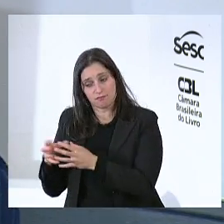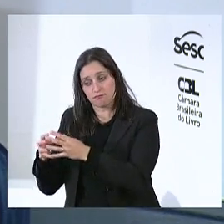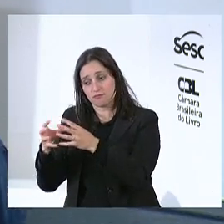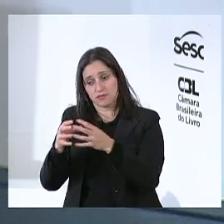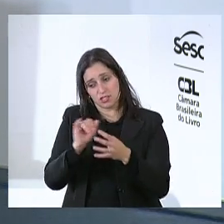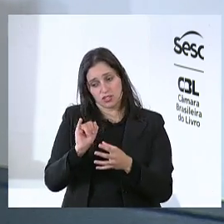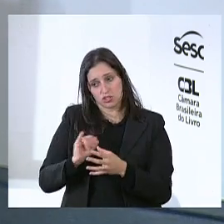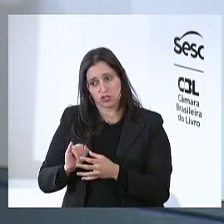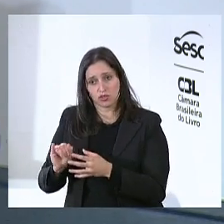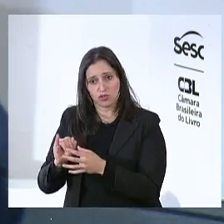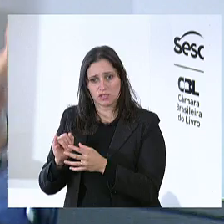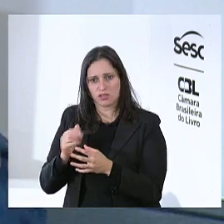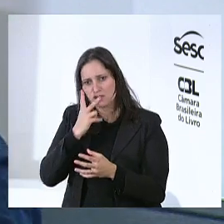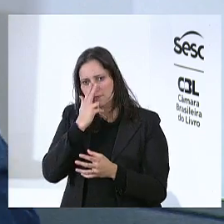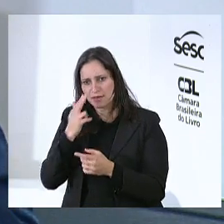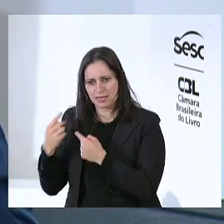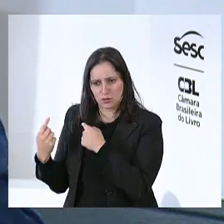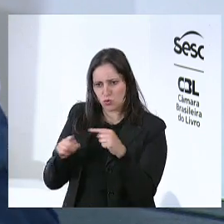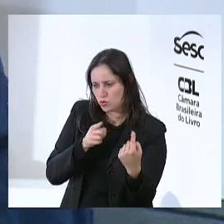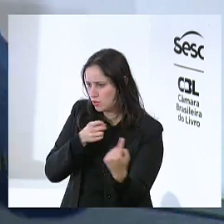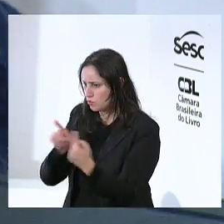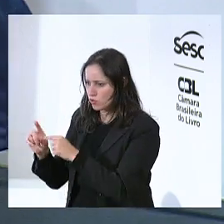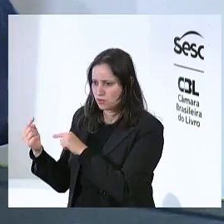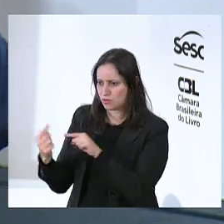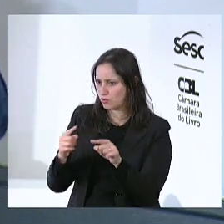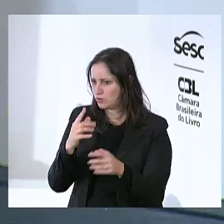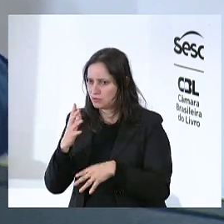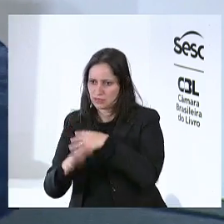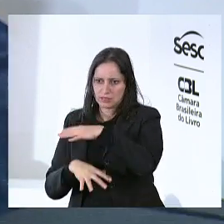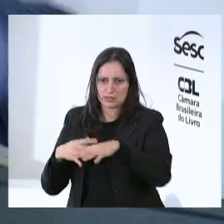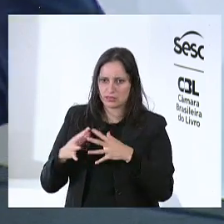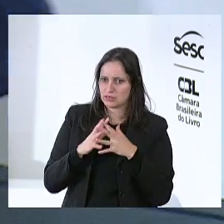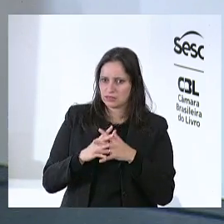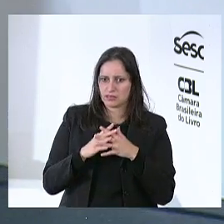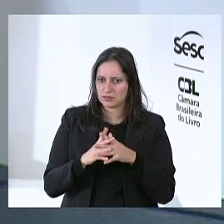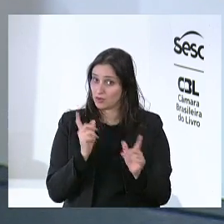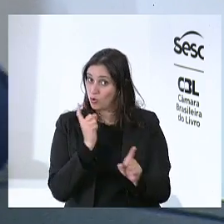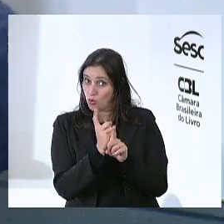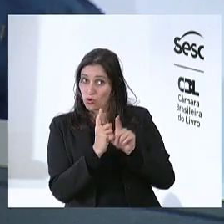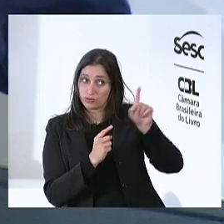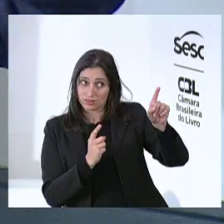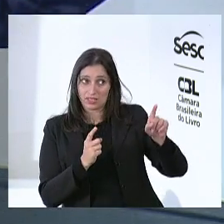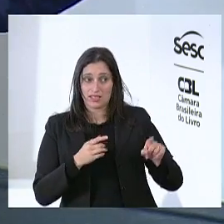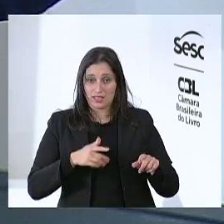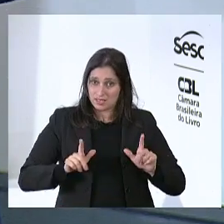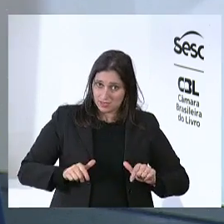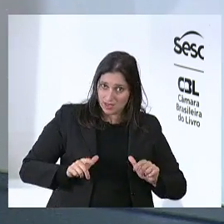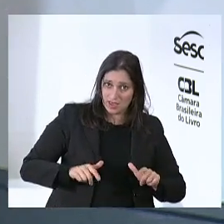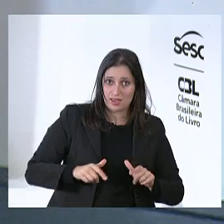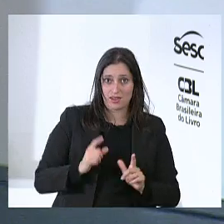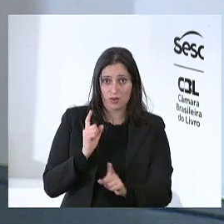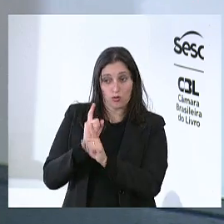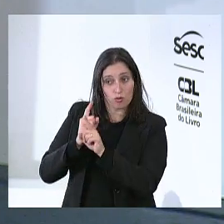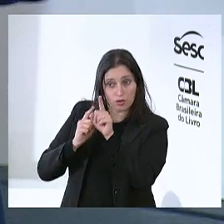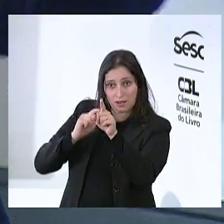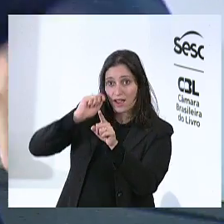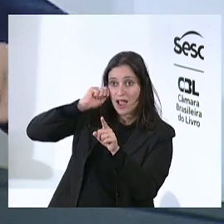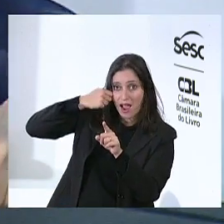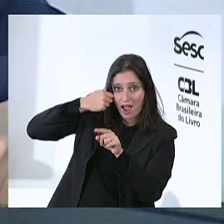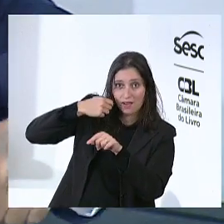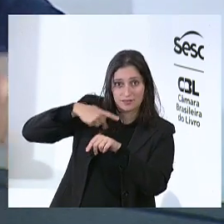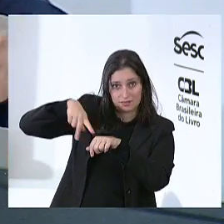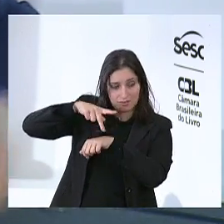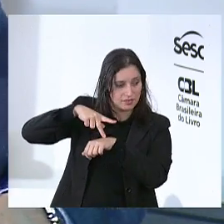contra as outras de uma maneira absolutamente pavorosa. Você vai encontrar isso em Israel, você encontrou isso na África do Sul, você vai encontrar isso em